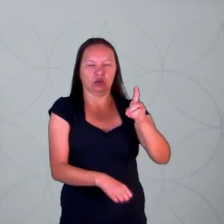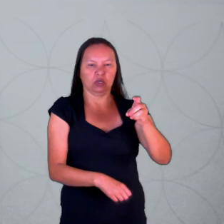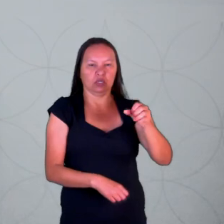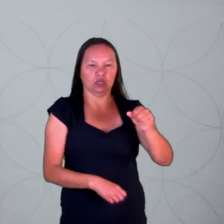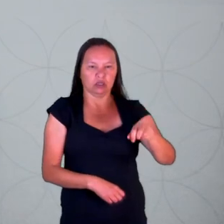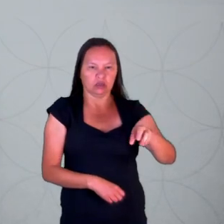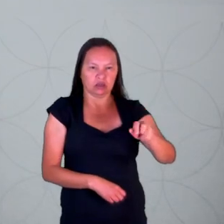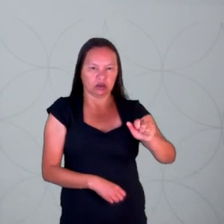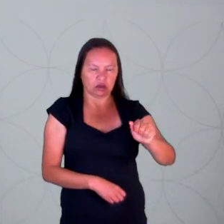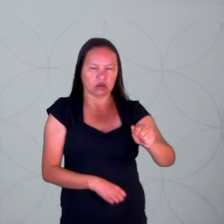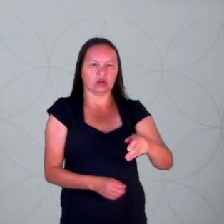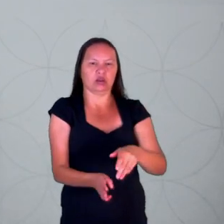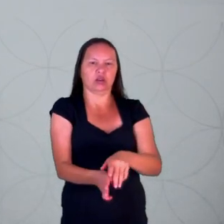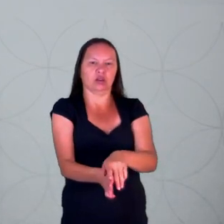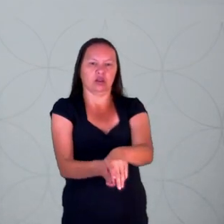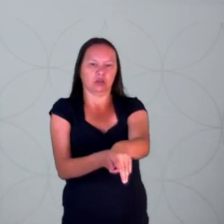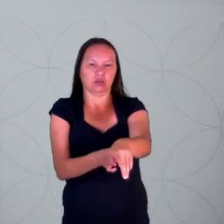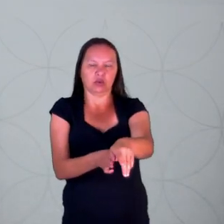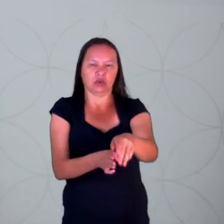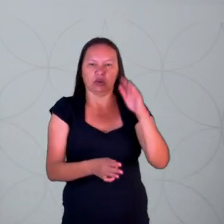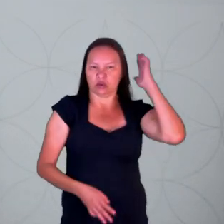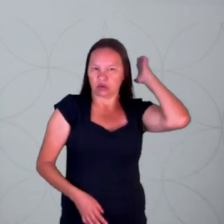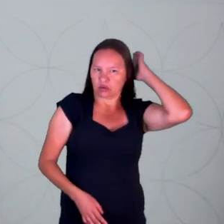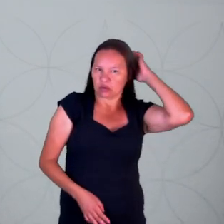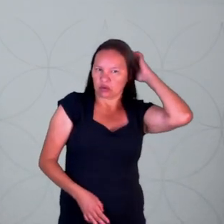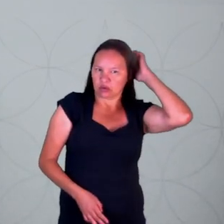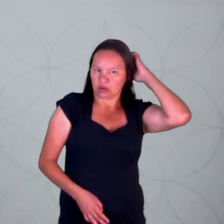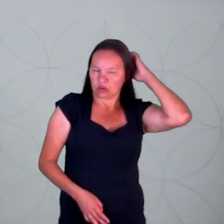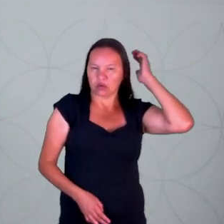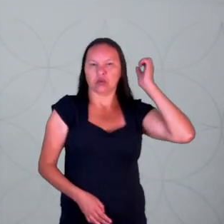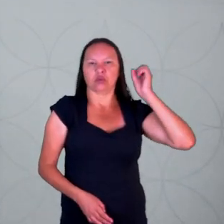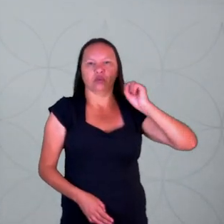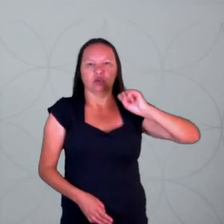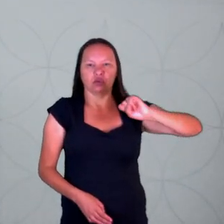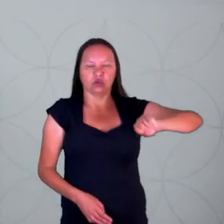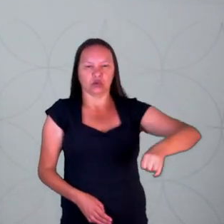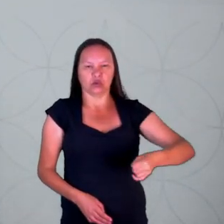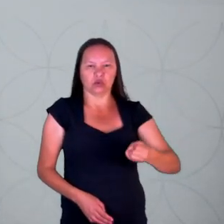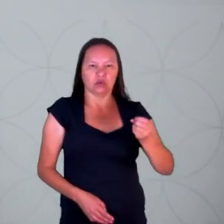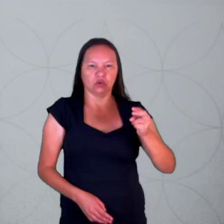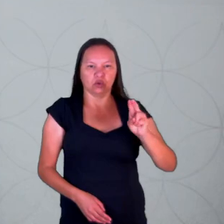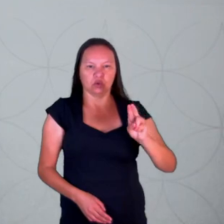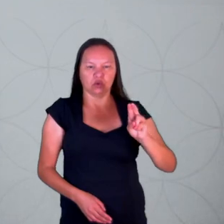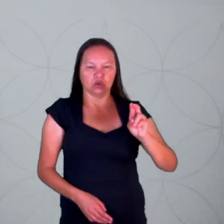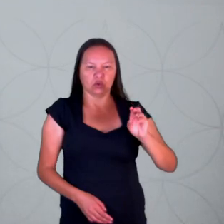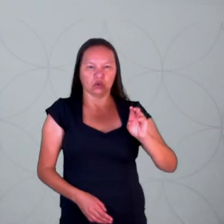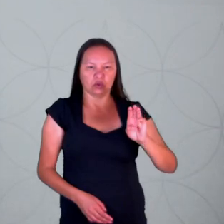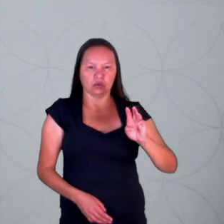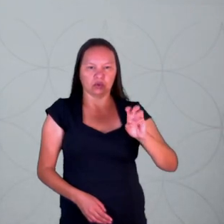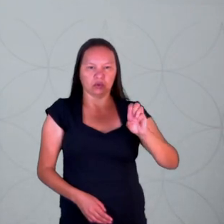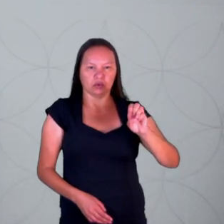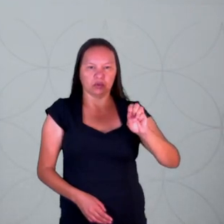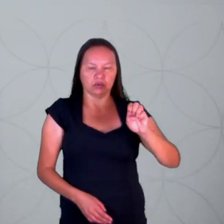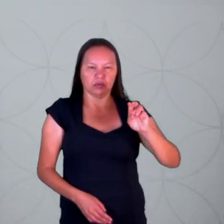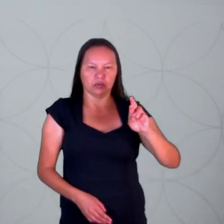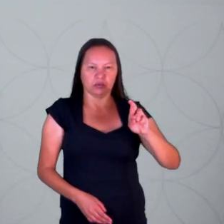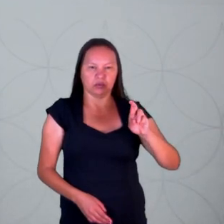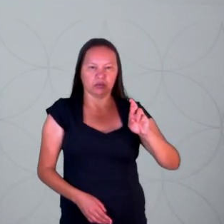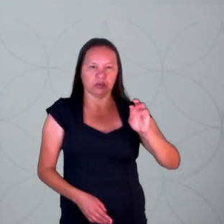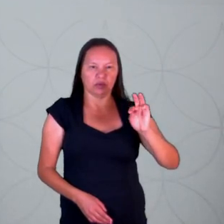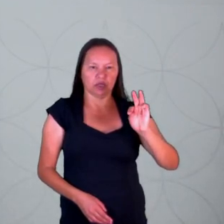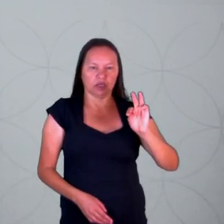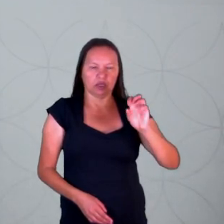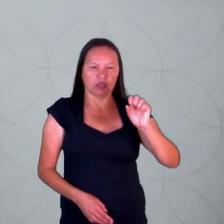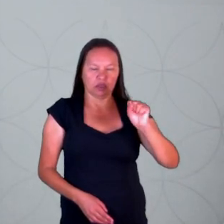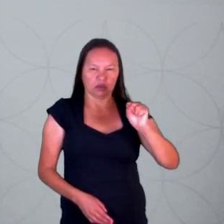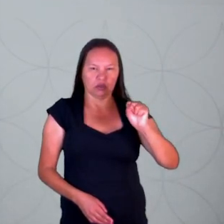Justiça do Ministério Público do Paraná Gilberto jacoia nesse ato virtualmente o procurador Regional